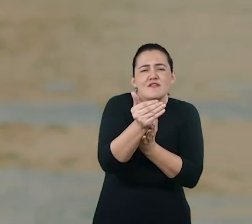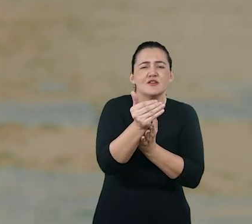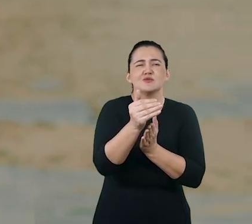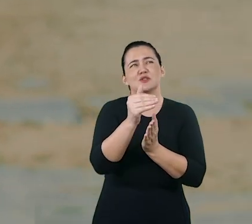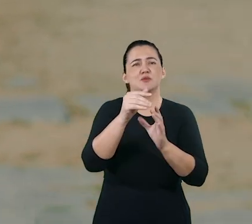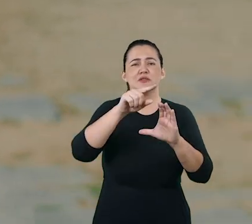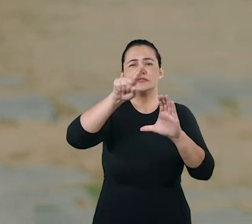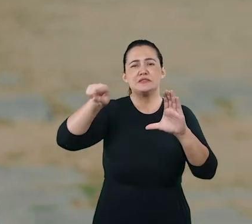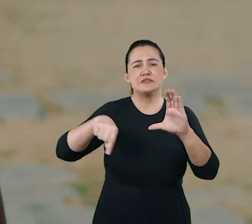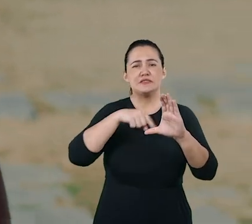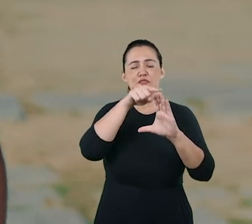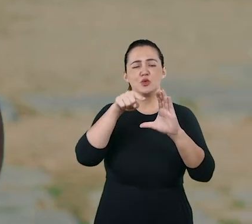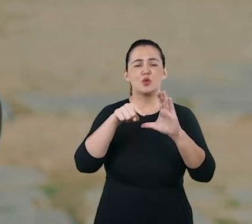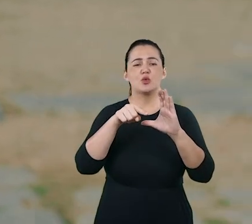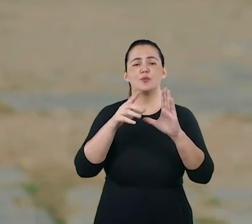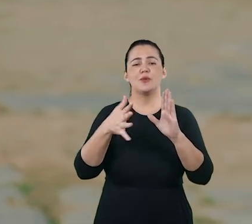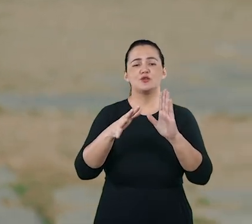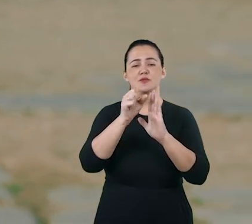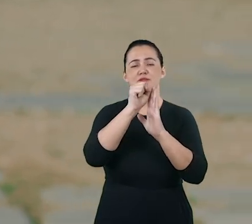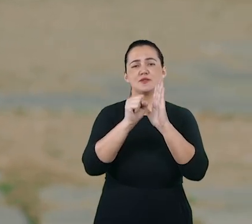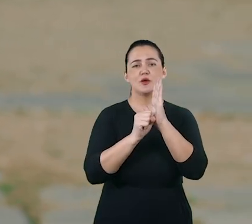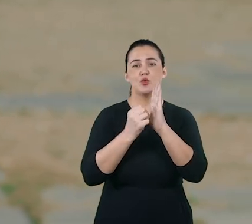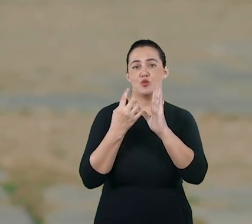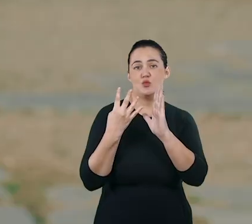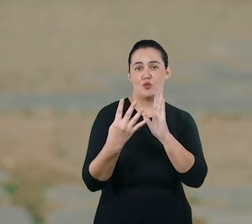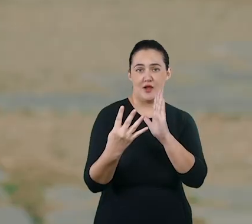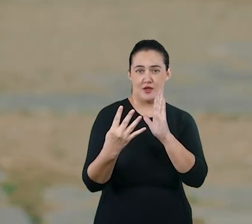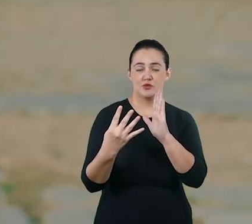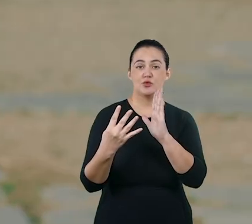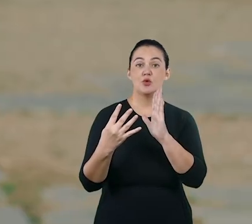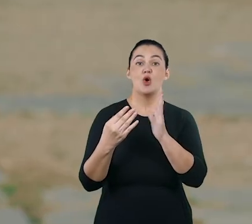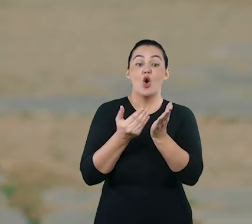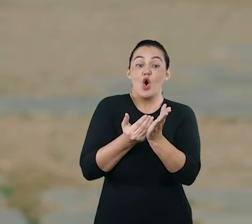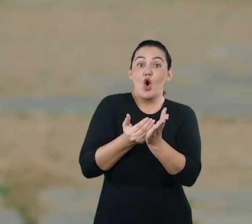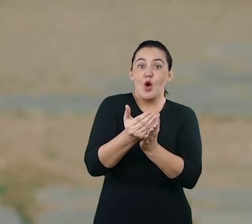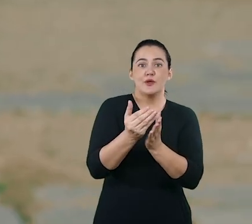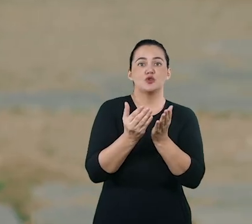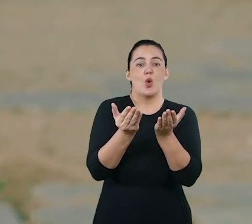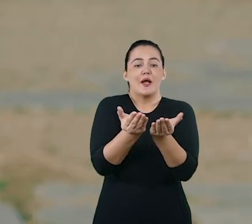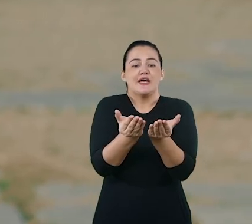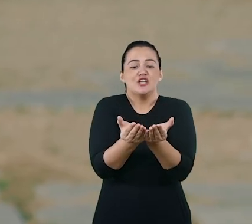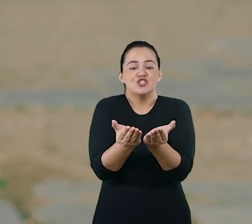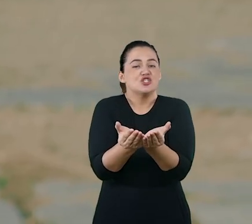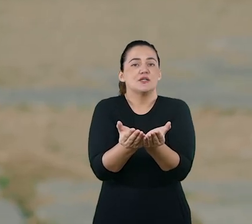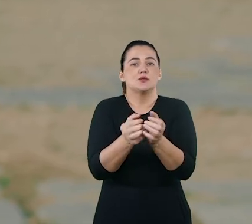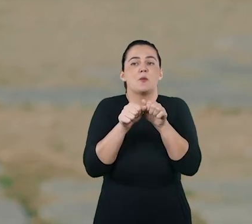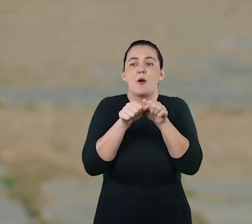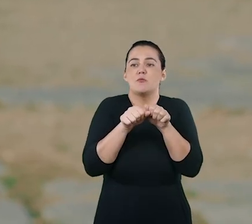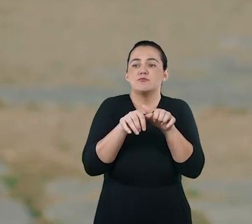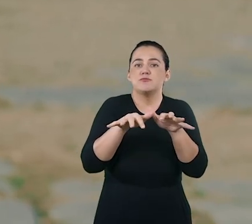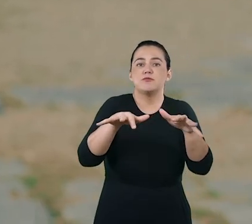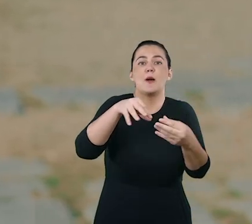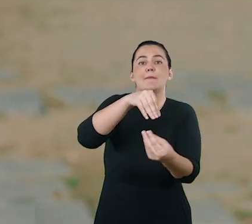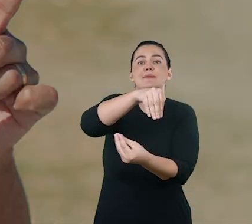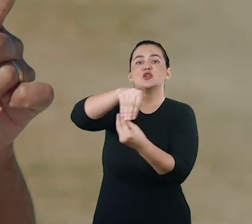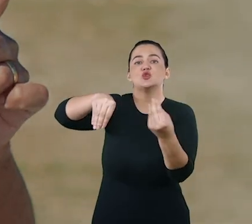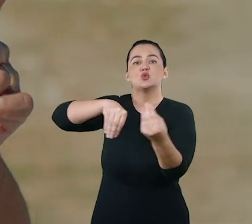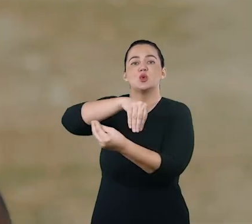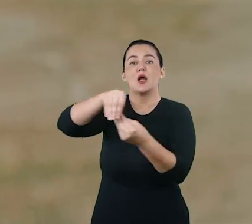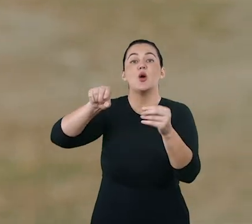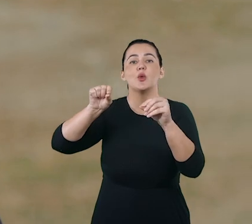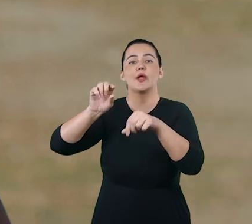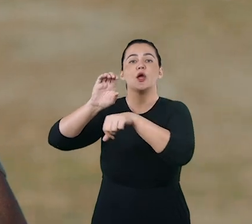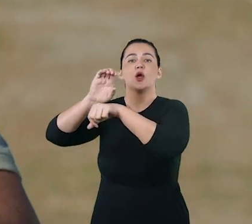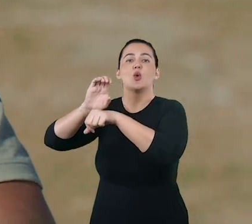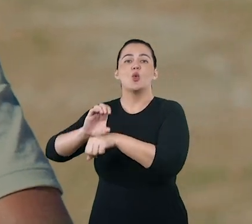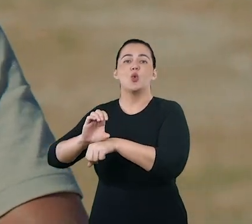ou menos do quarto século, já numa época em que o cristianismo começou a misturar com o culto do deus Mitras. Em